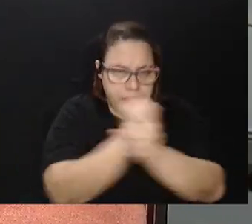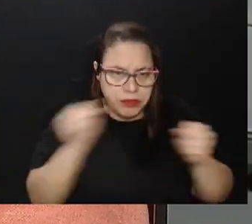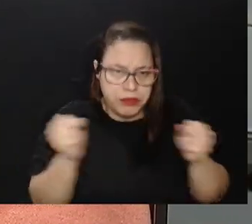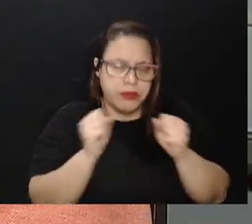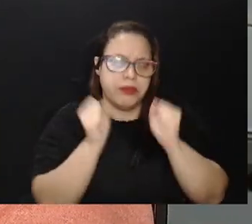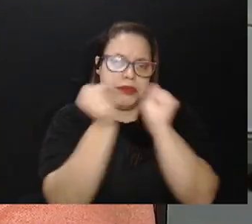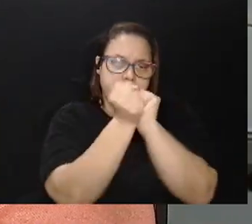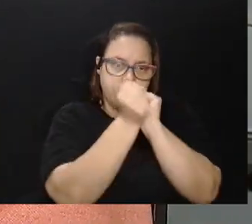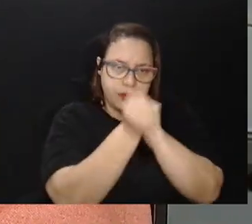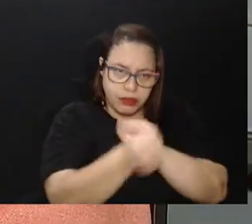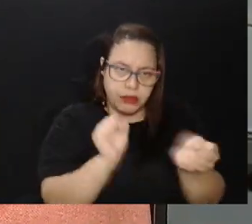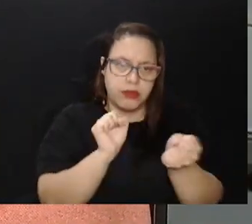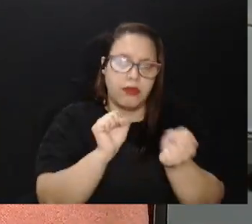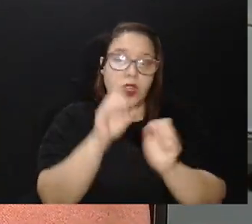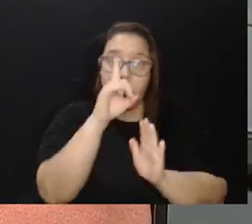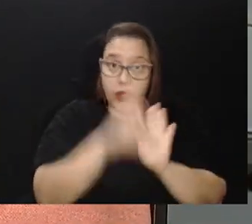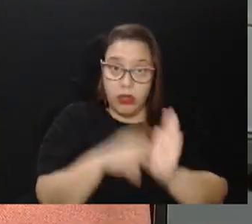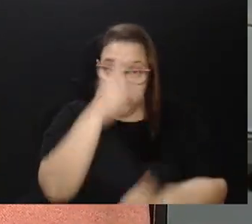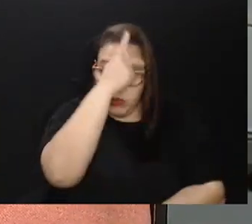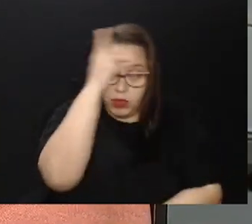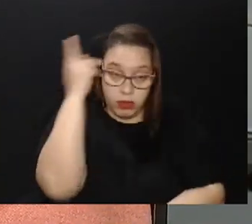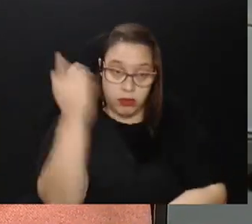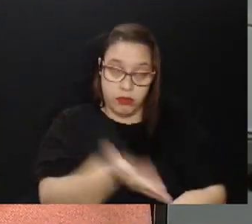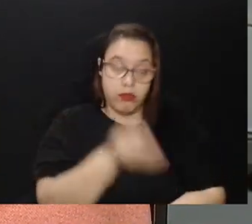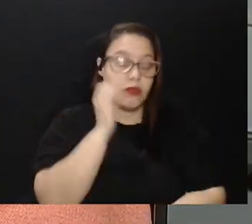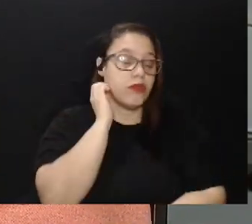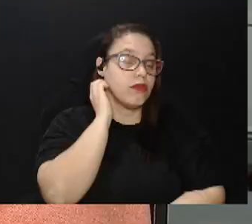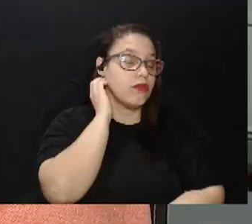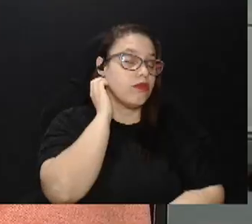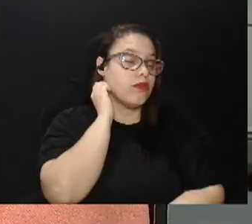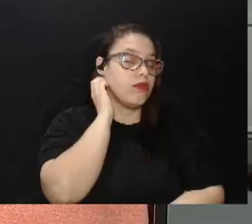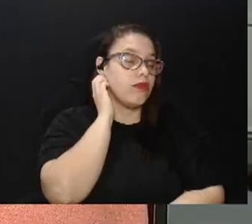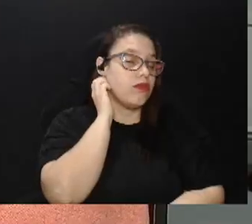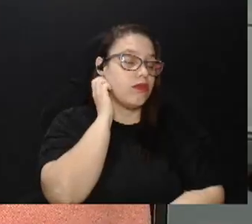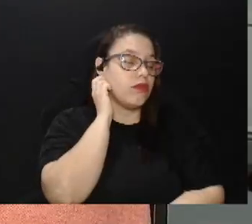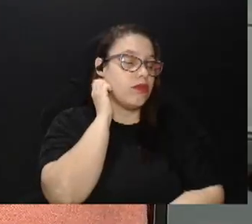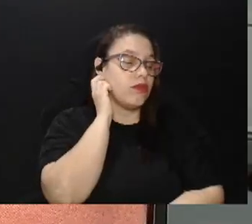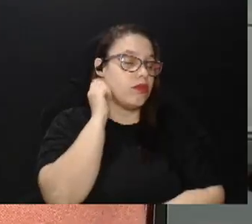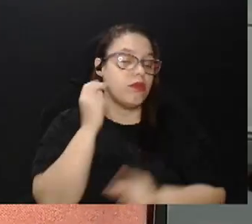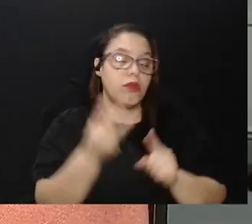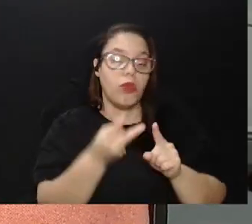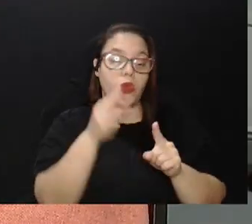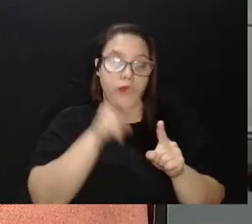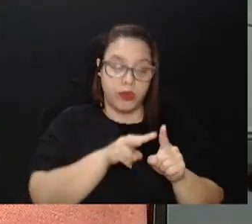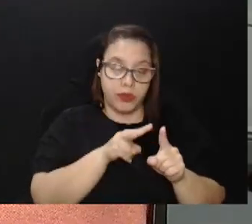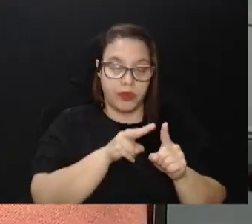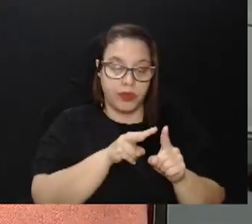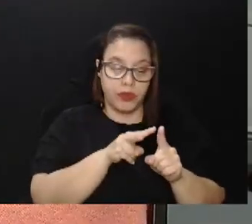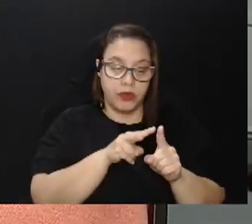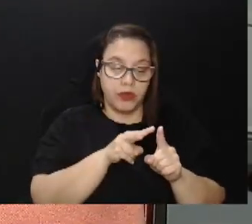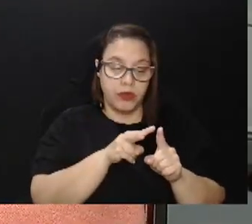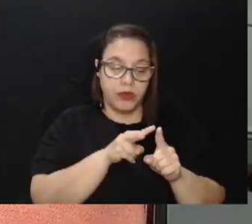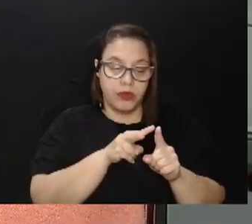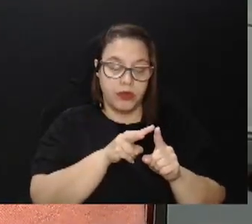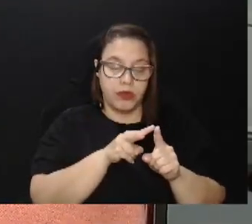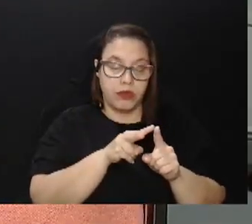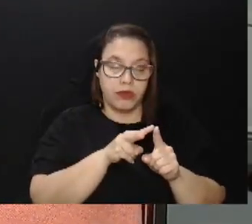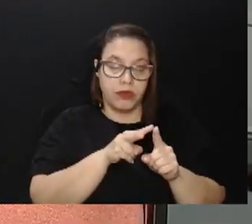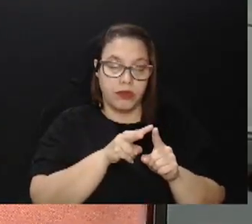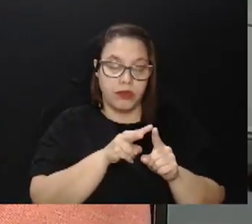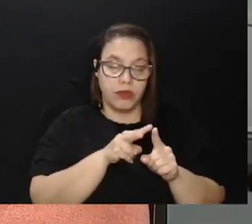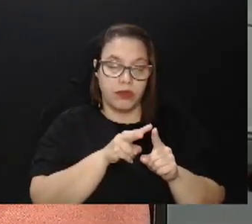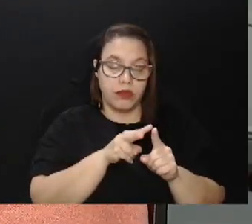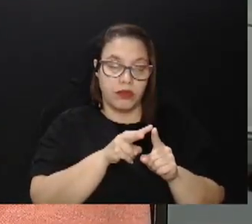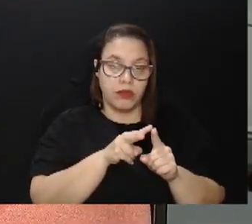né, obviamente, e por uma visão que os fazendeiros, enfim, que a